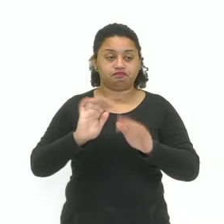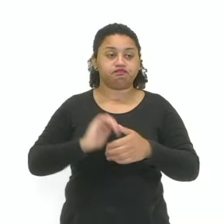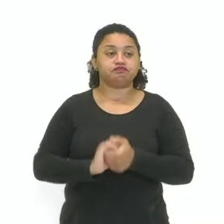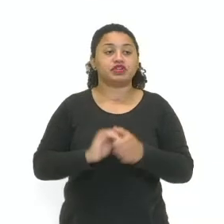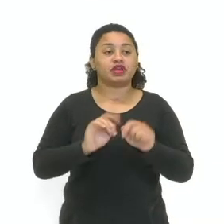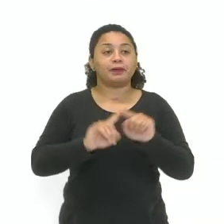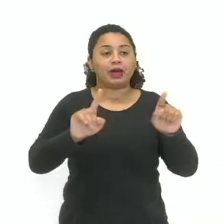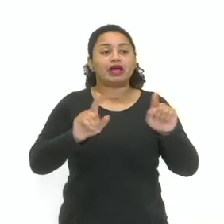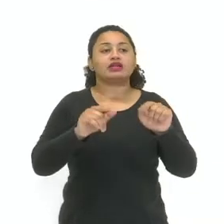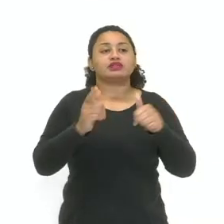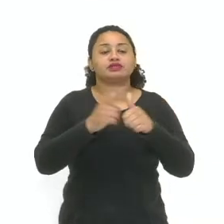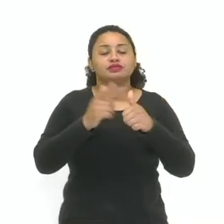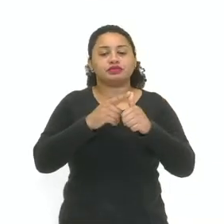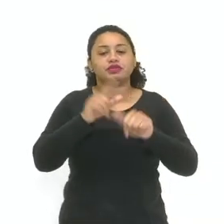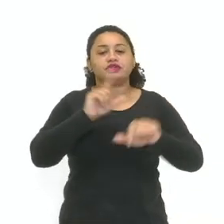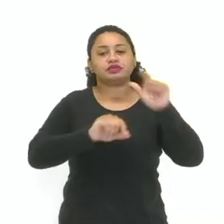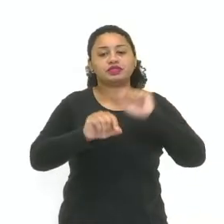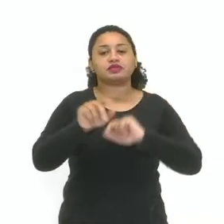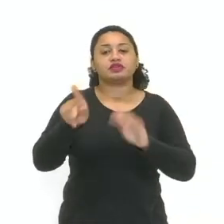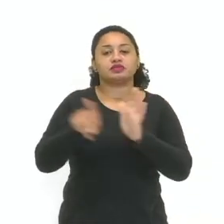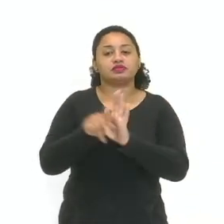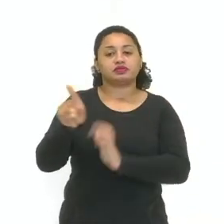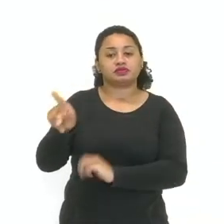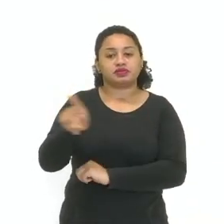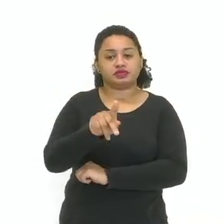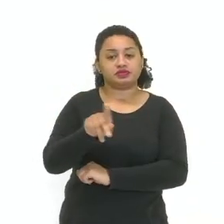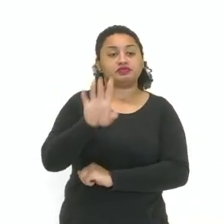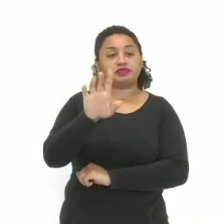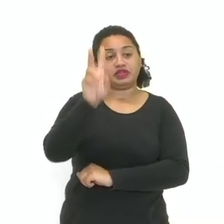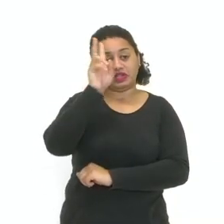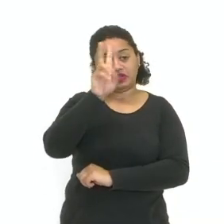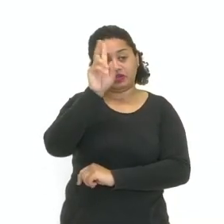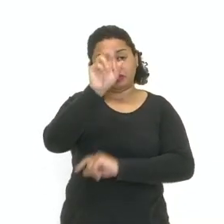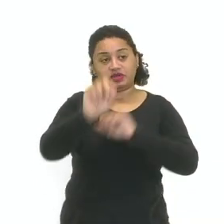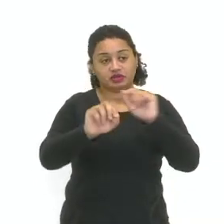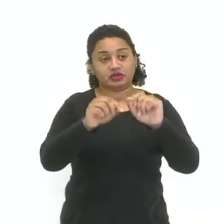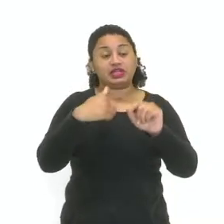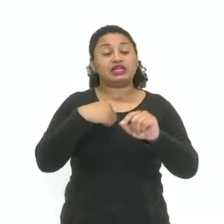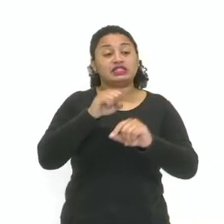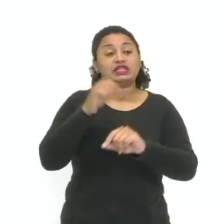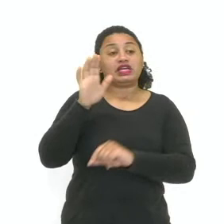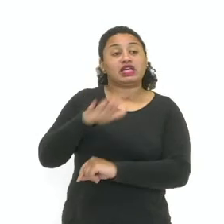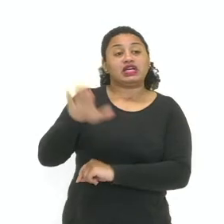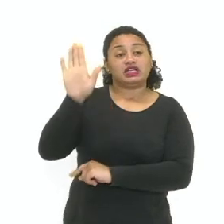vamos fazer para a escolha dos professores. Lembrando que se candidataram